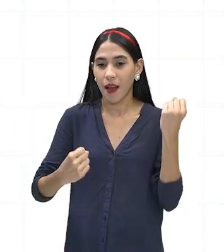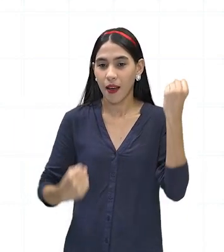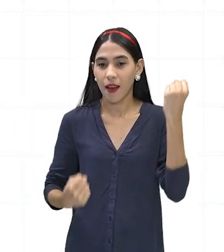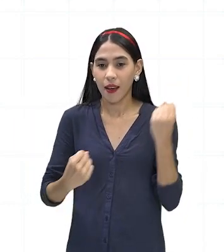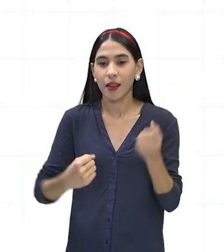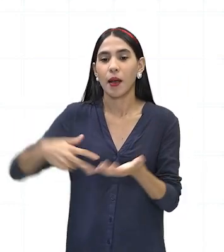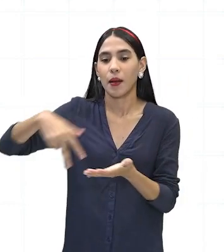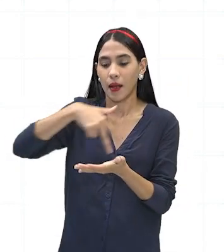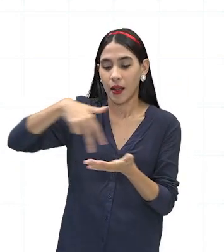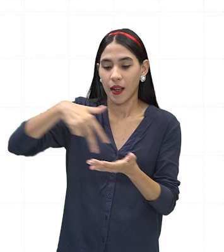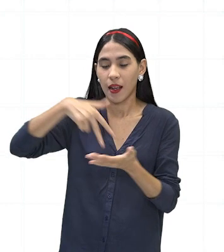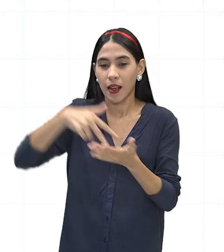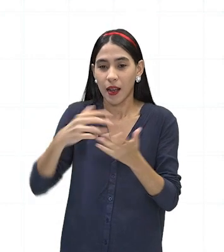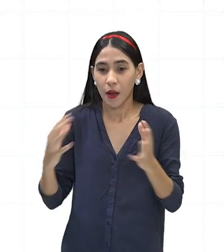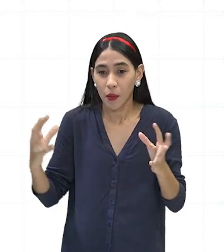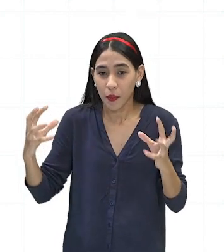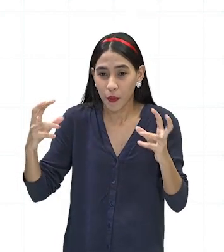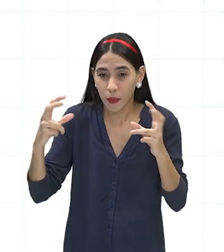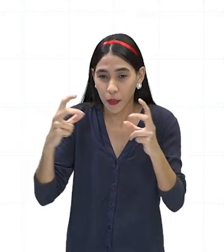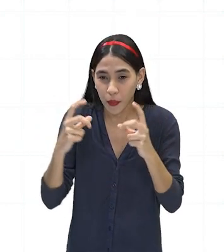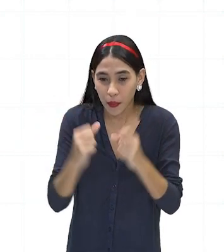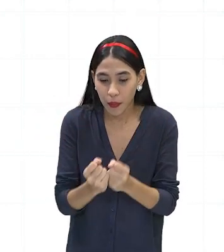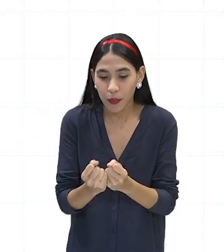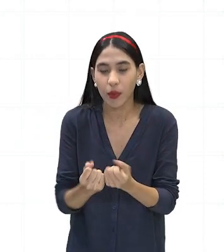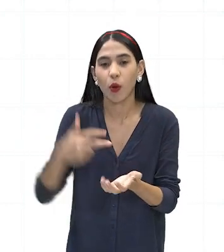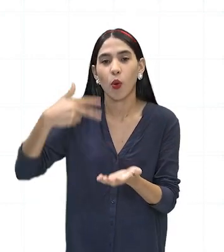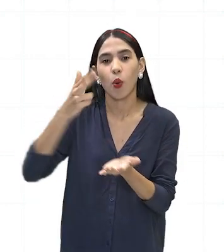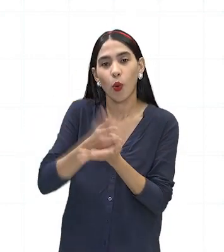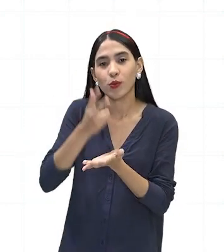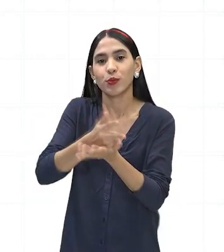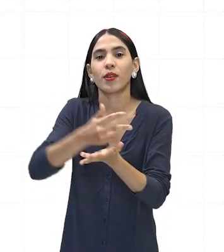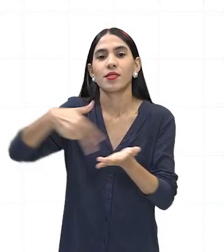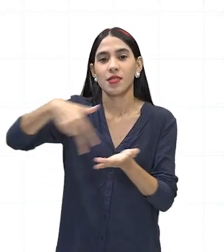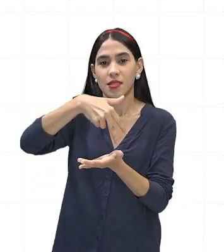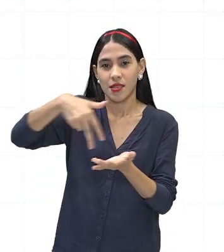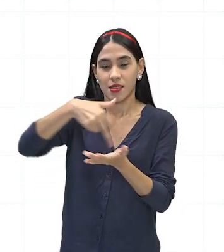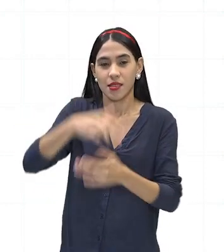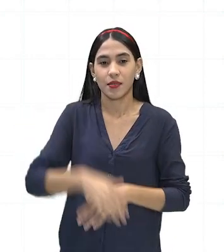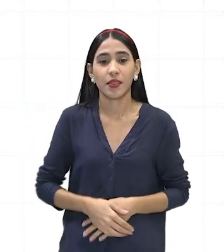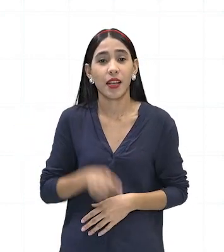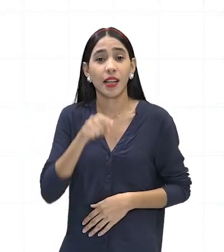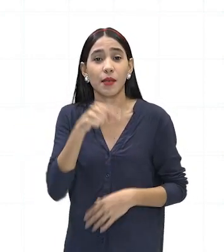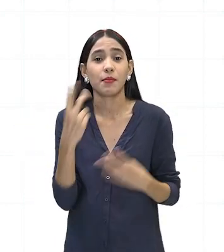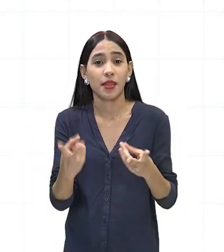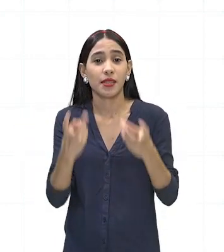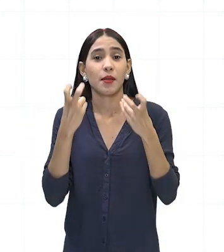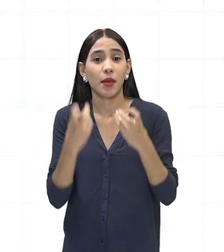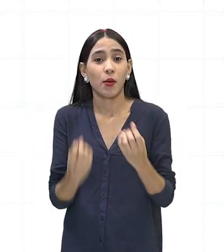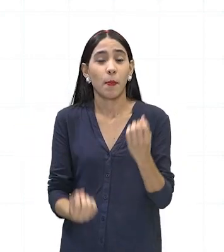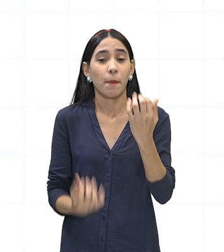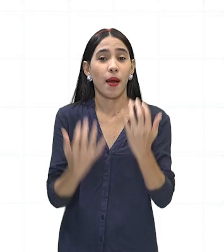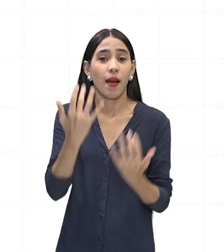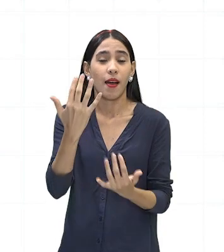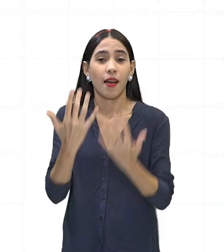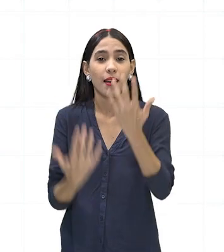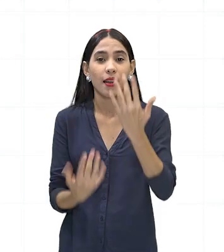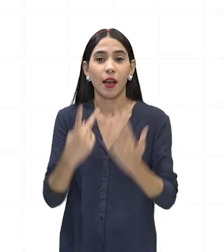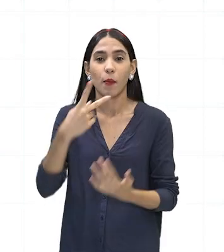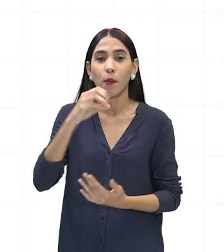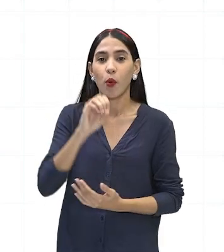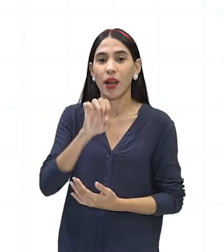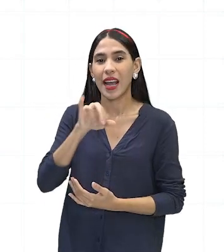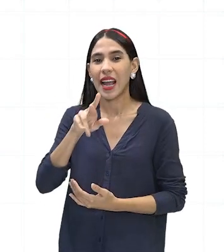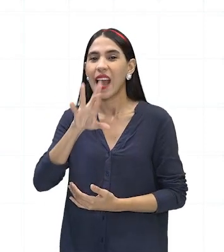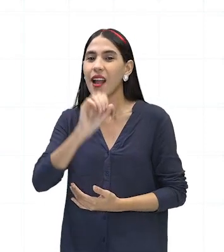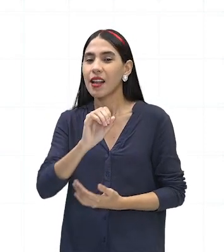para baixar a poeira para que continuassem a dança. E eles, percebendo que levantava muita poeira, o